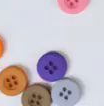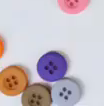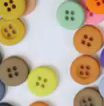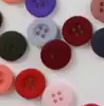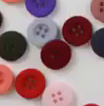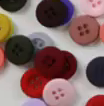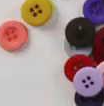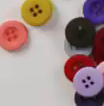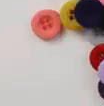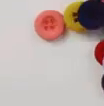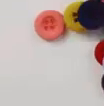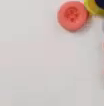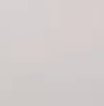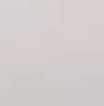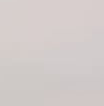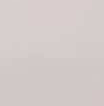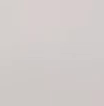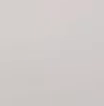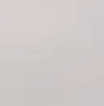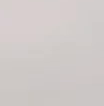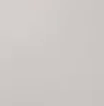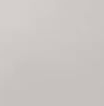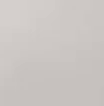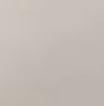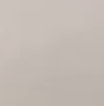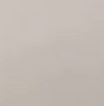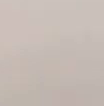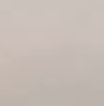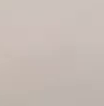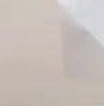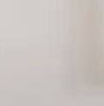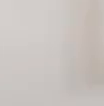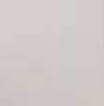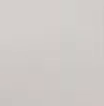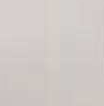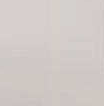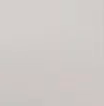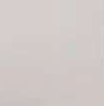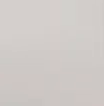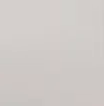tchau Legenda Zanotto